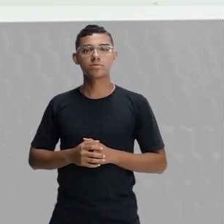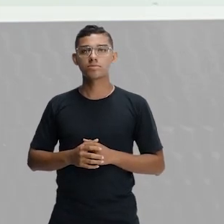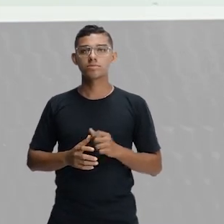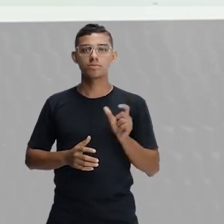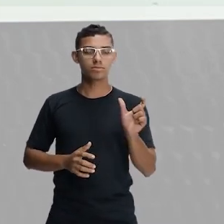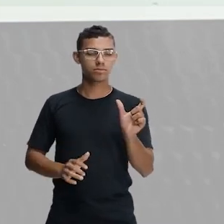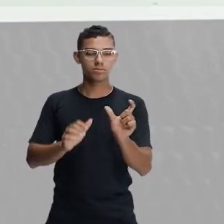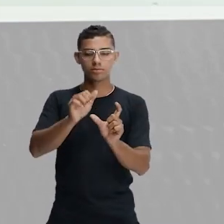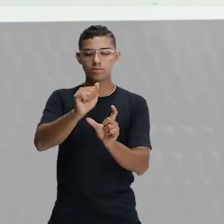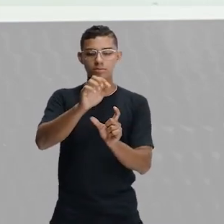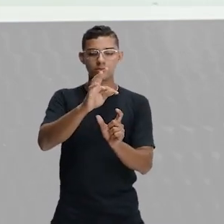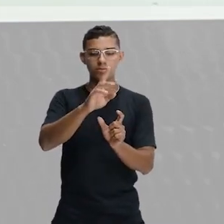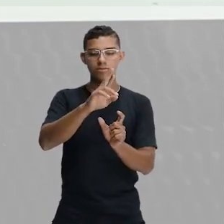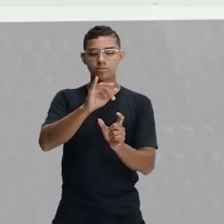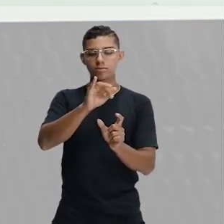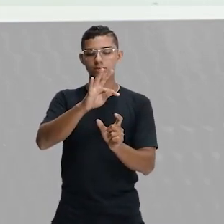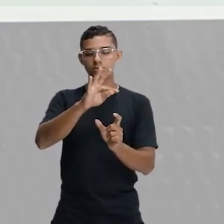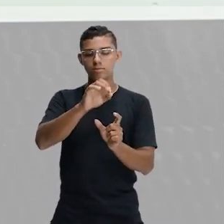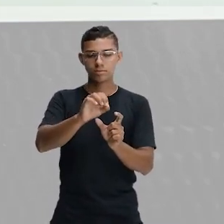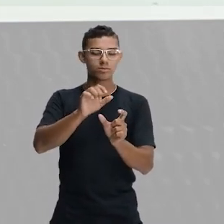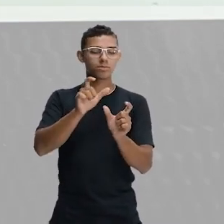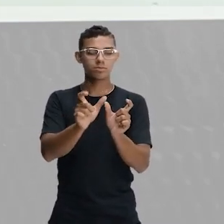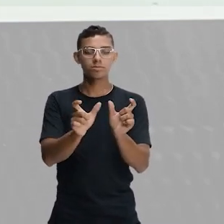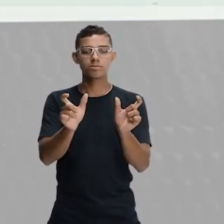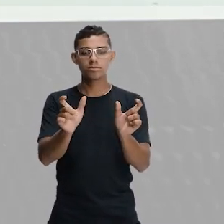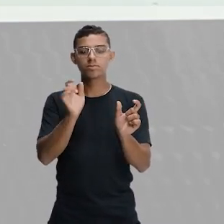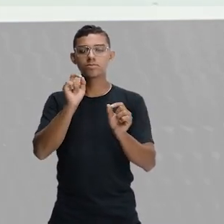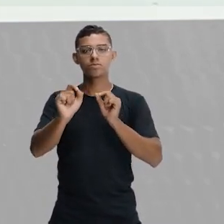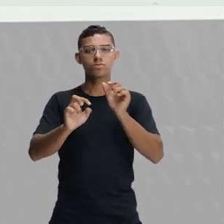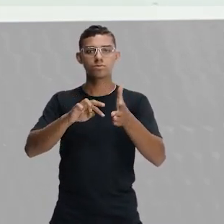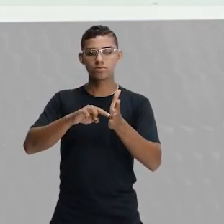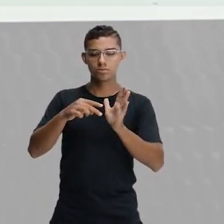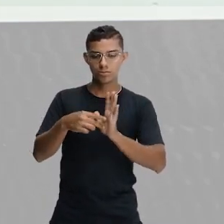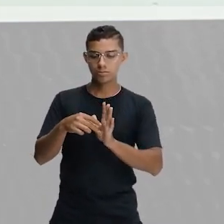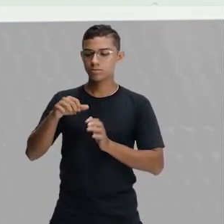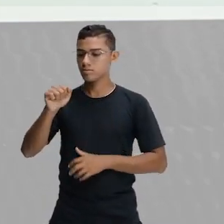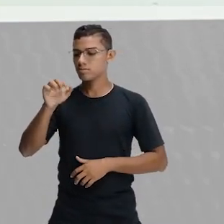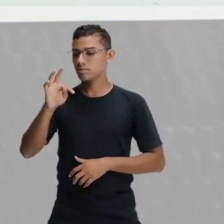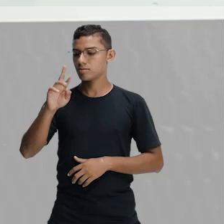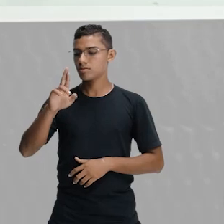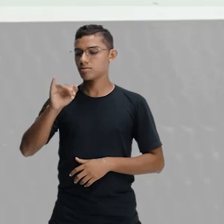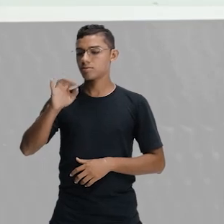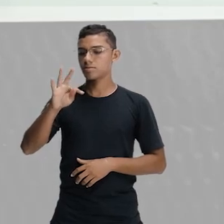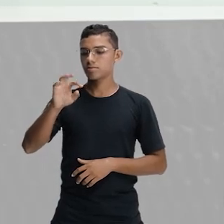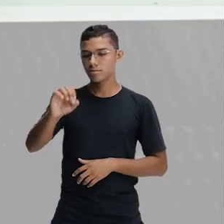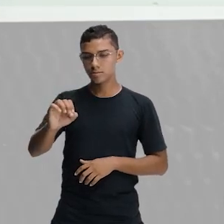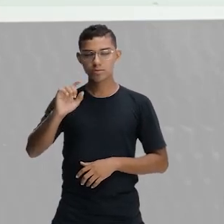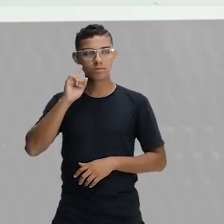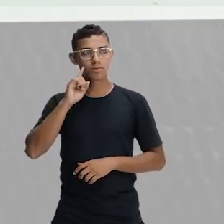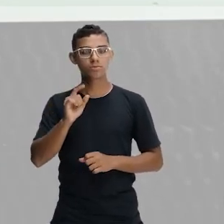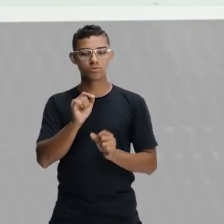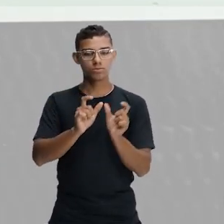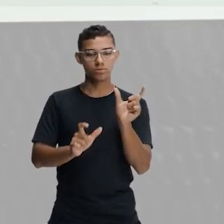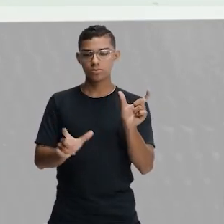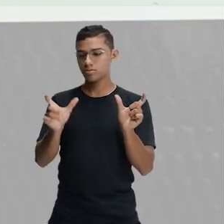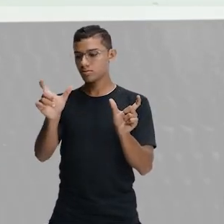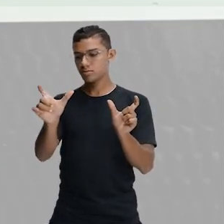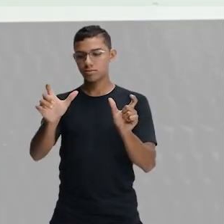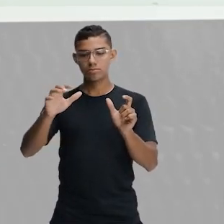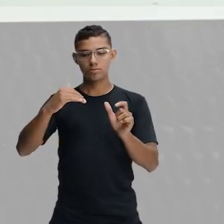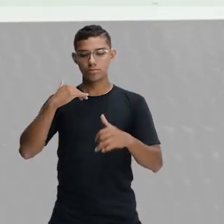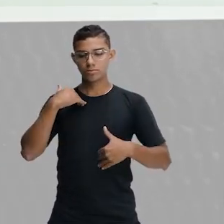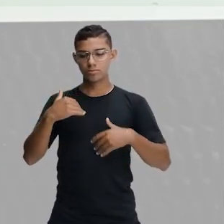Certo? Processo que chamamos de atrito. O que é o atrito? É você pegar dois corpos diferentes,